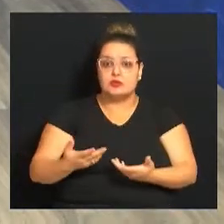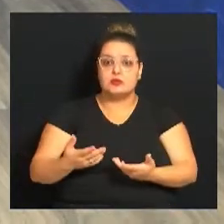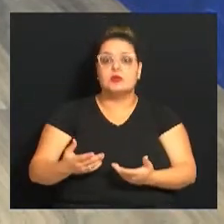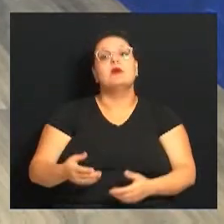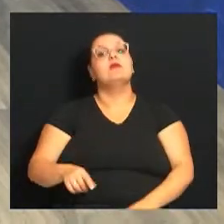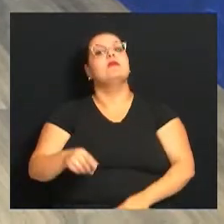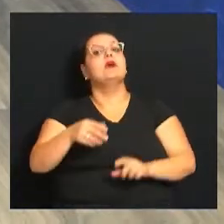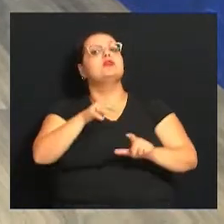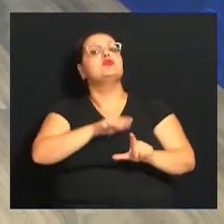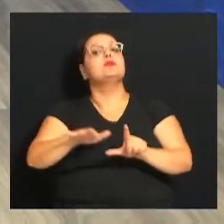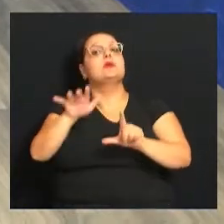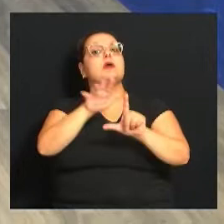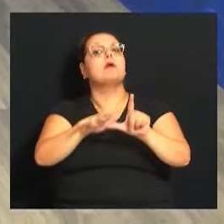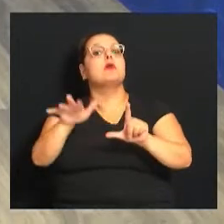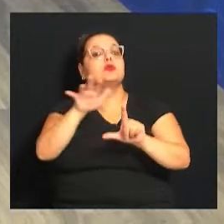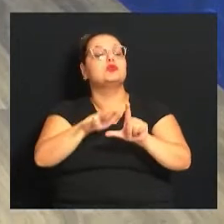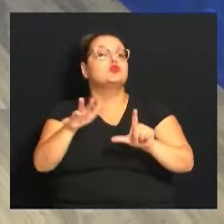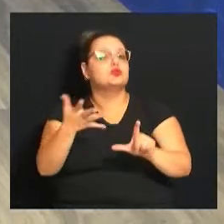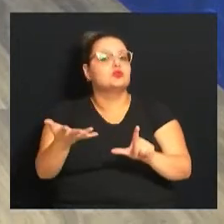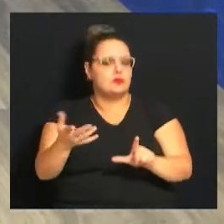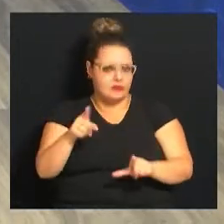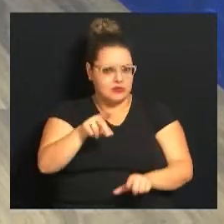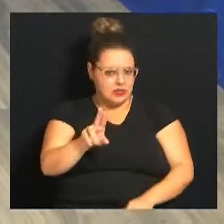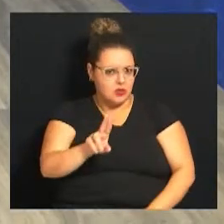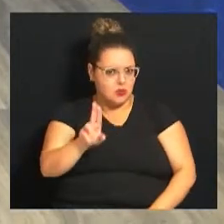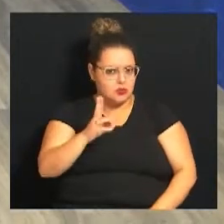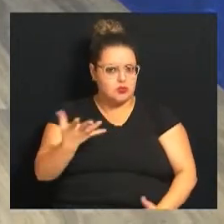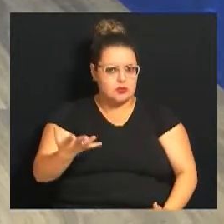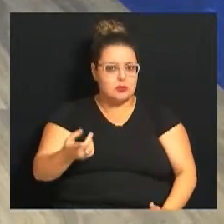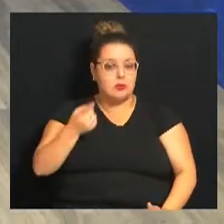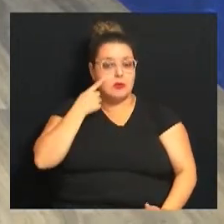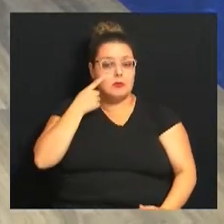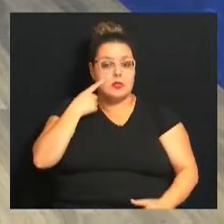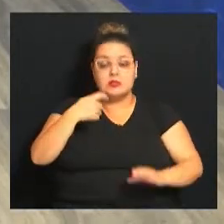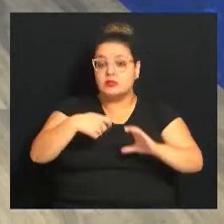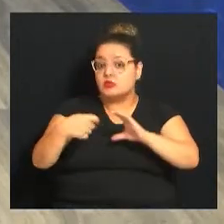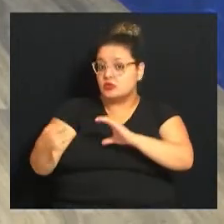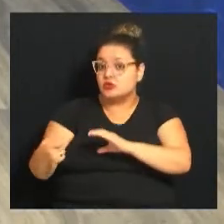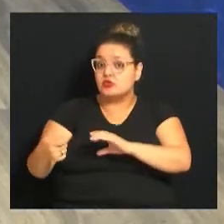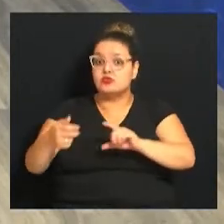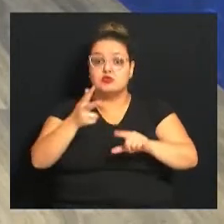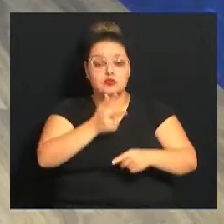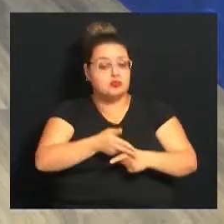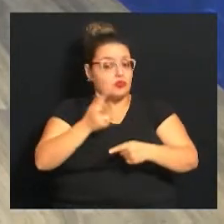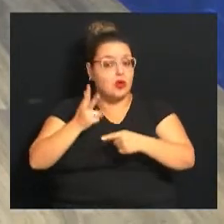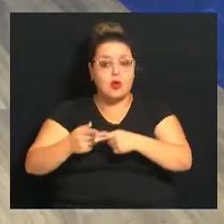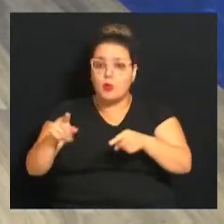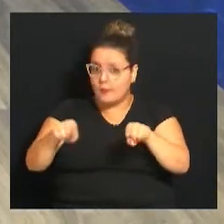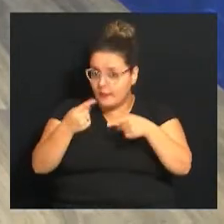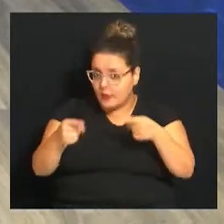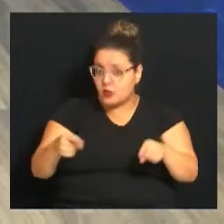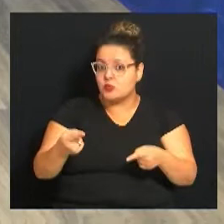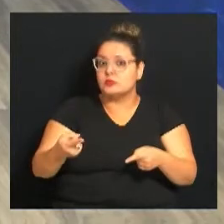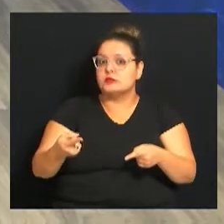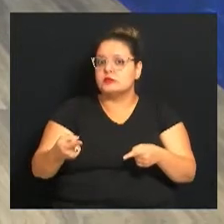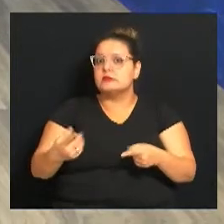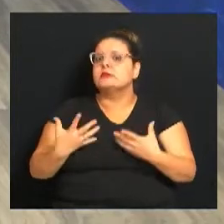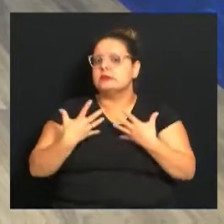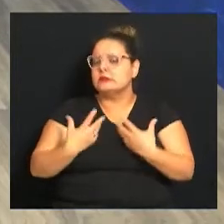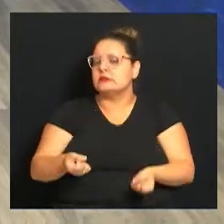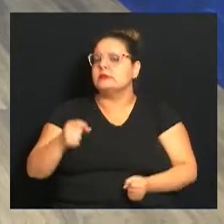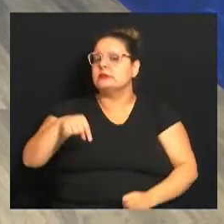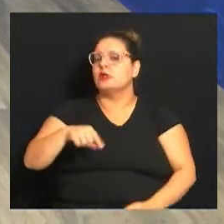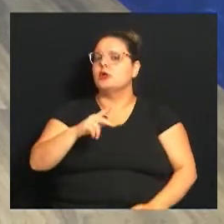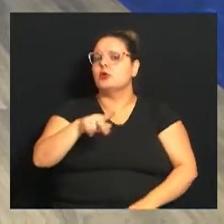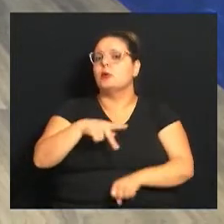Você utiliza algum serviço aí para assistir filme, série, música? Será que está em ascensão aqui no nosso país?